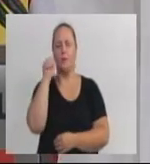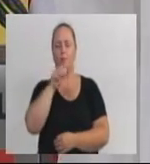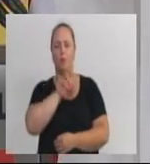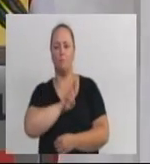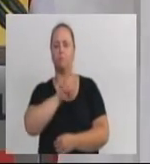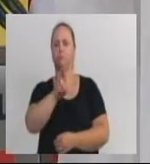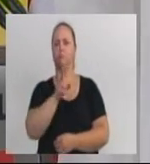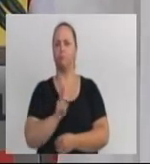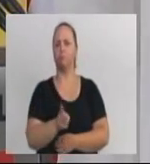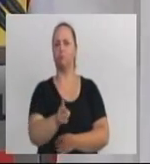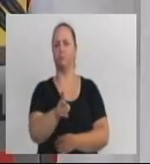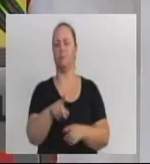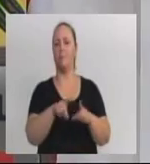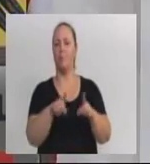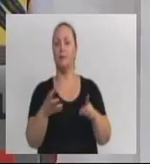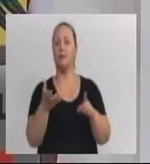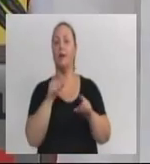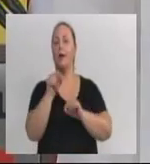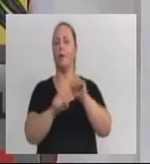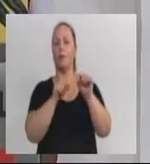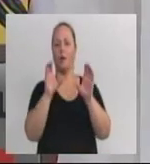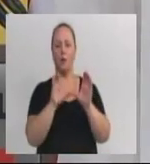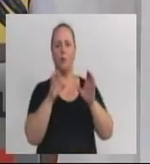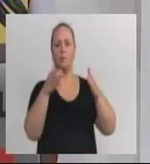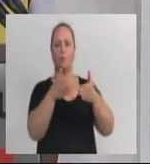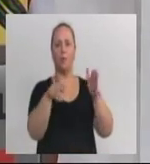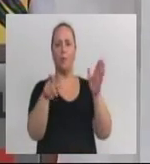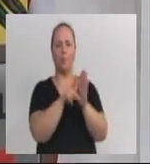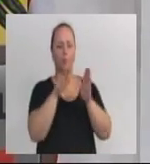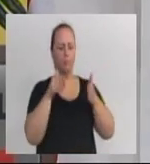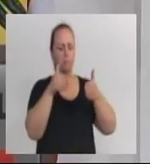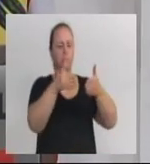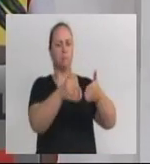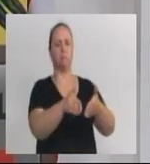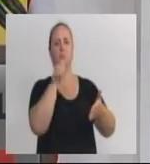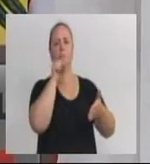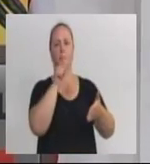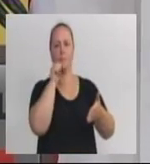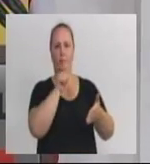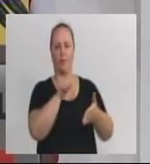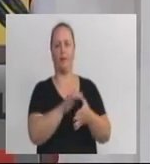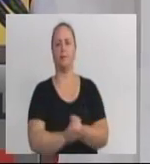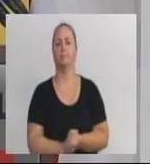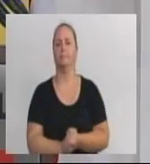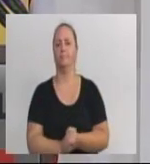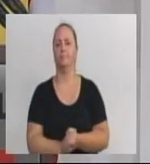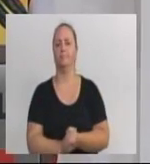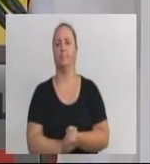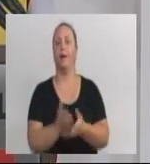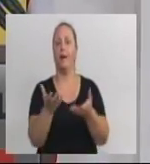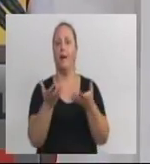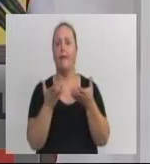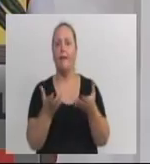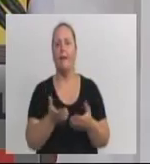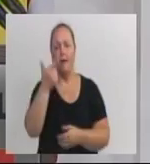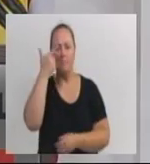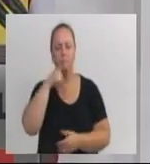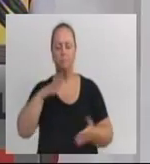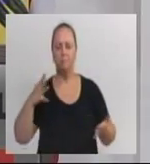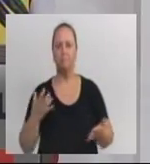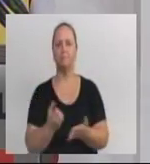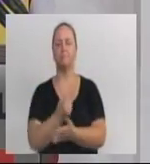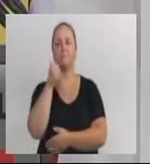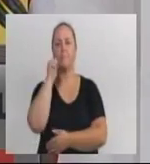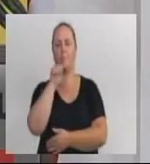e nós estamos em busca da criação do Conselho da Mulher. É isso que nós buscamos. Com o Conselho da Mulher, com